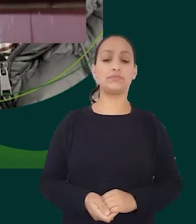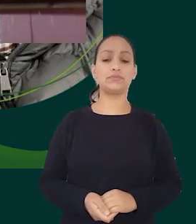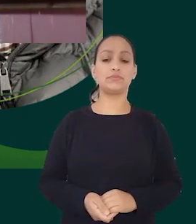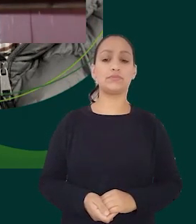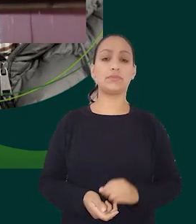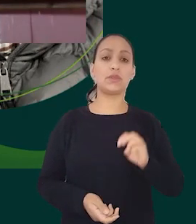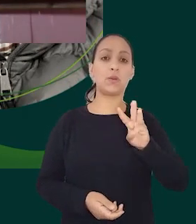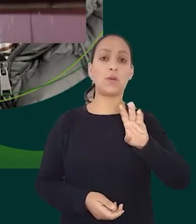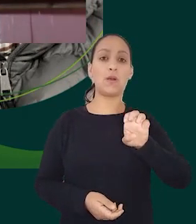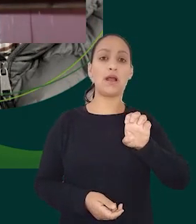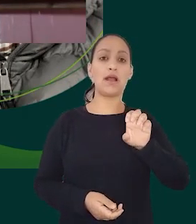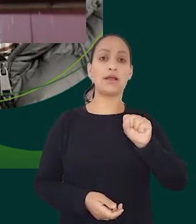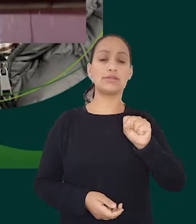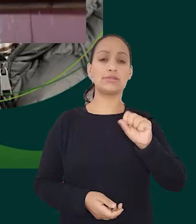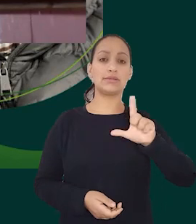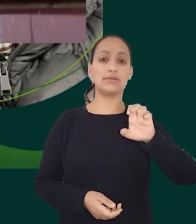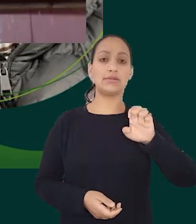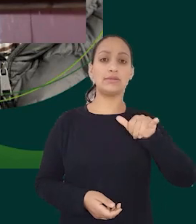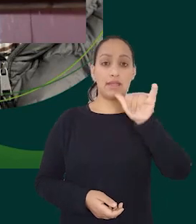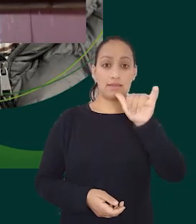O Wesley Heckler,